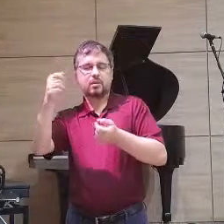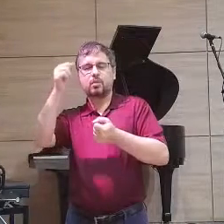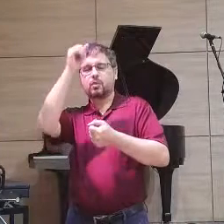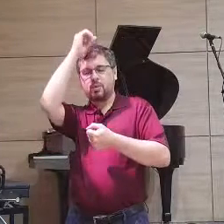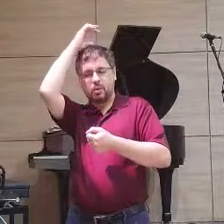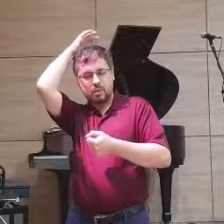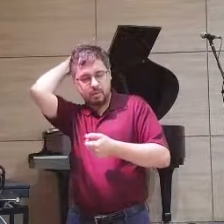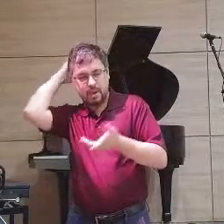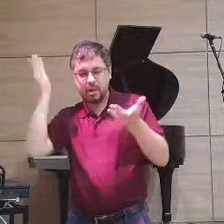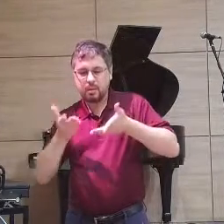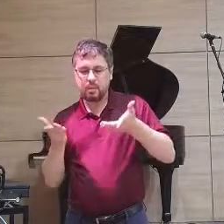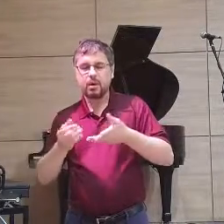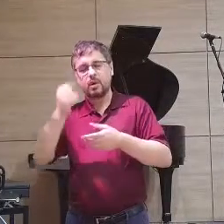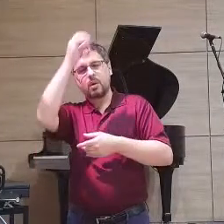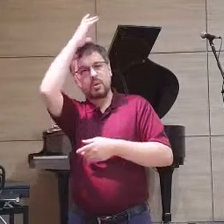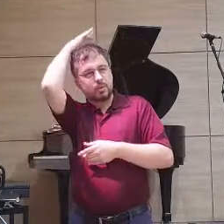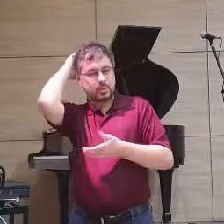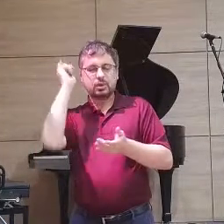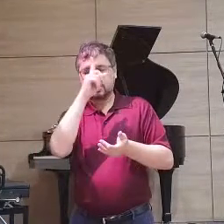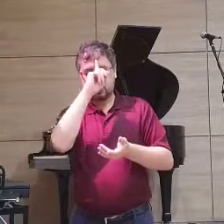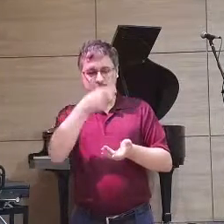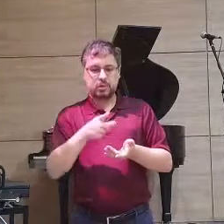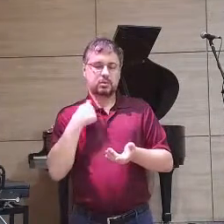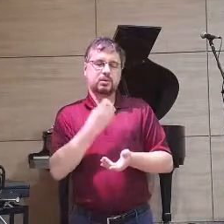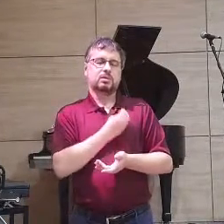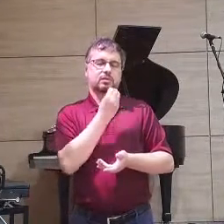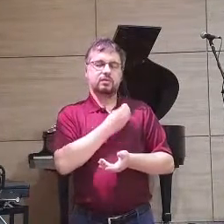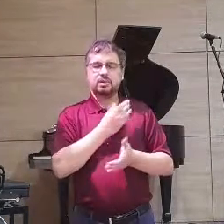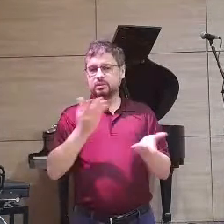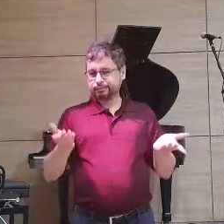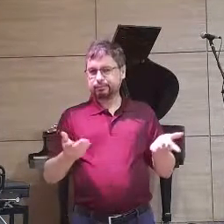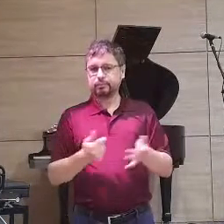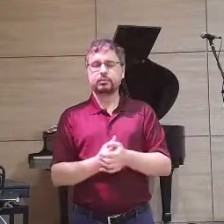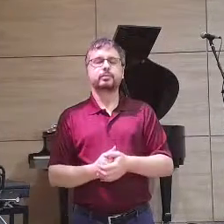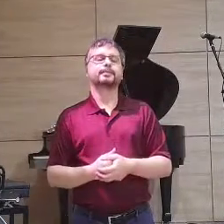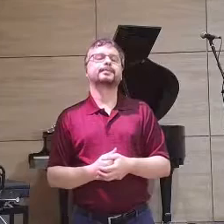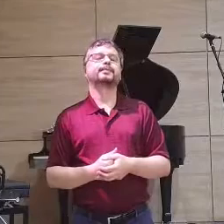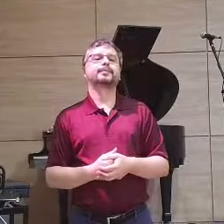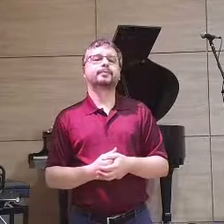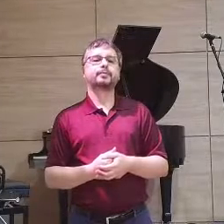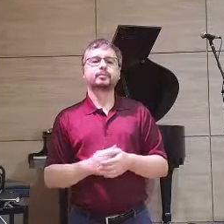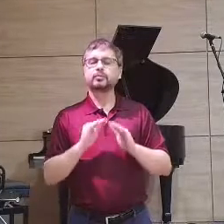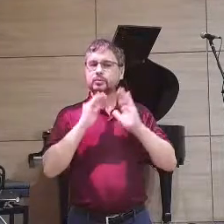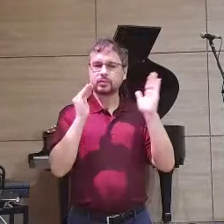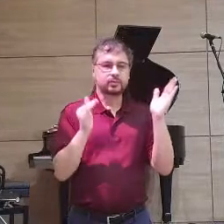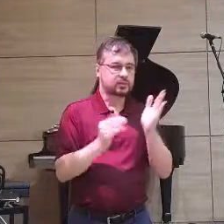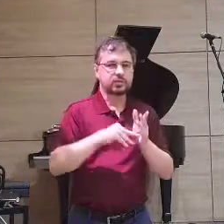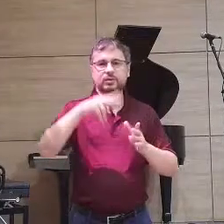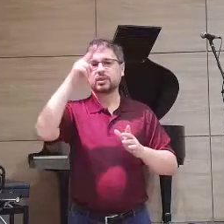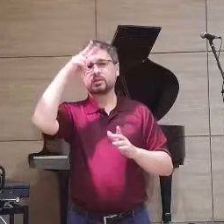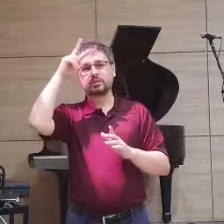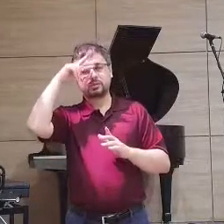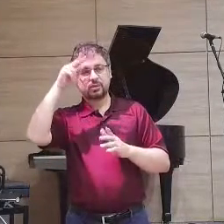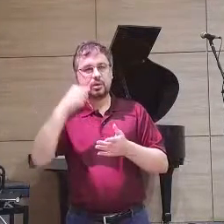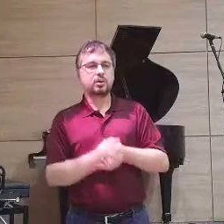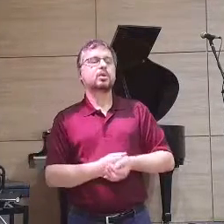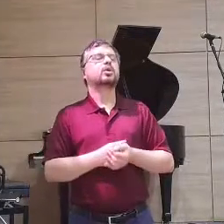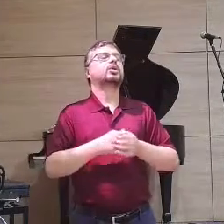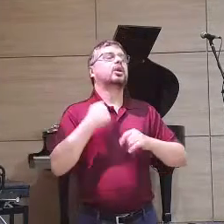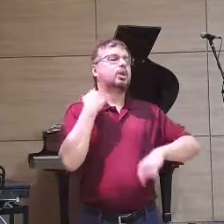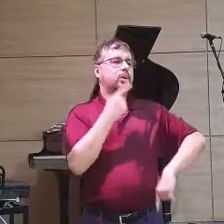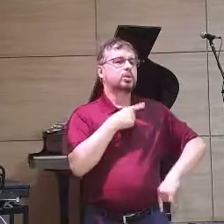pelas mãos agora dos Romanos e 168 em diante pelas mãos dos Romanos em toda a história nós nunca